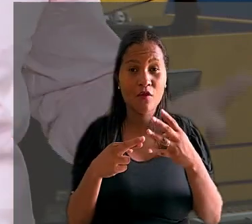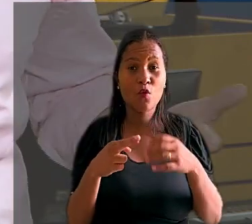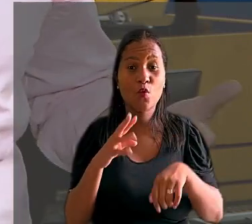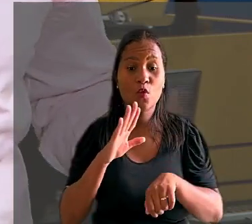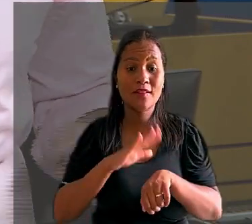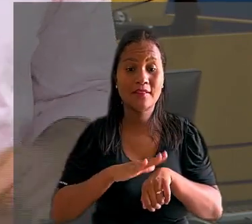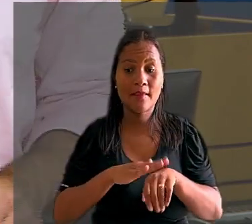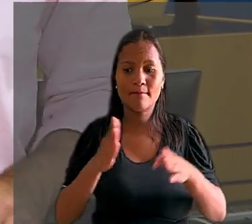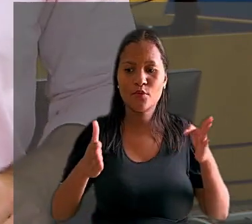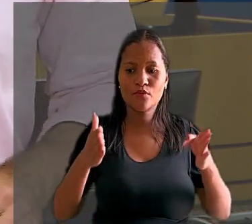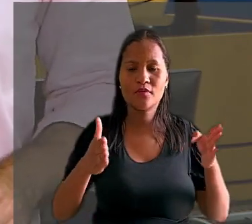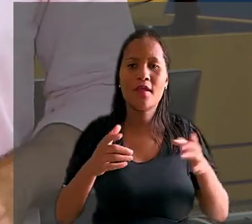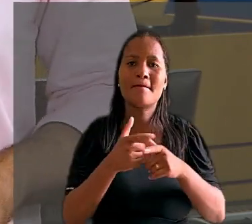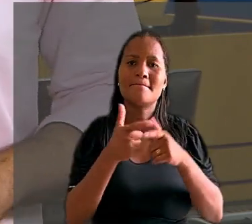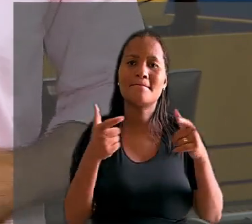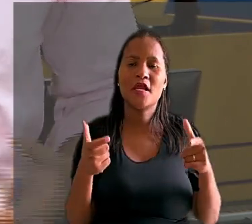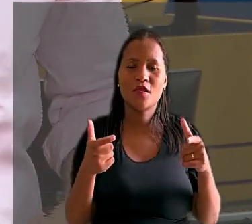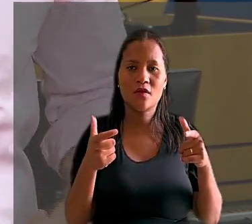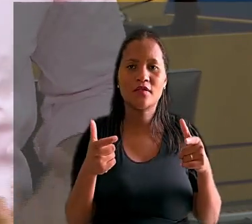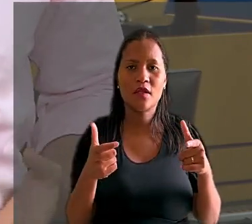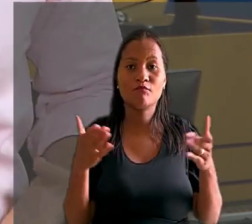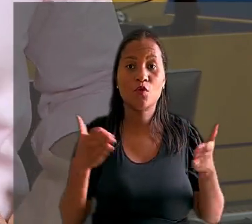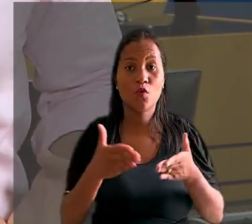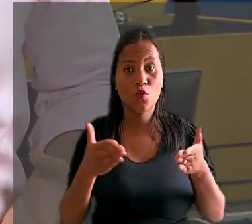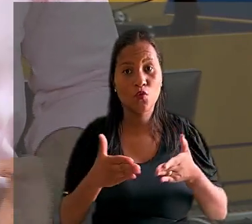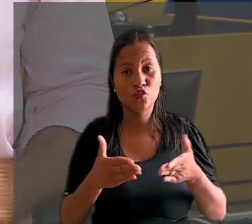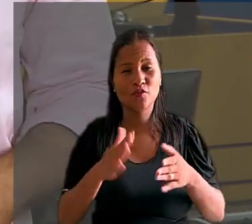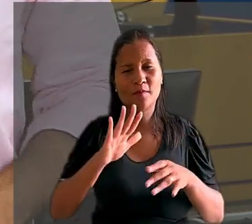sendo maior. Hoje, a duração média de